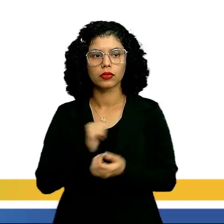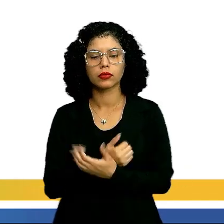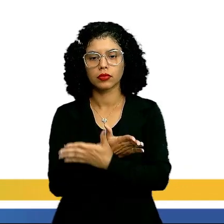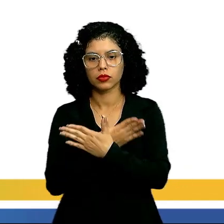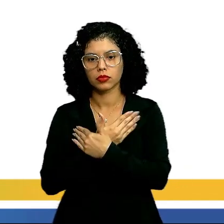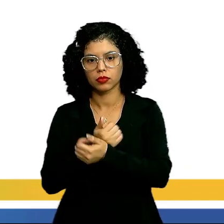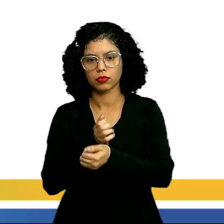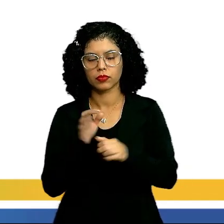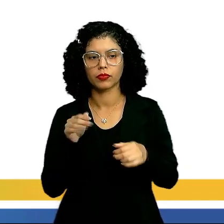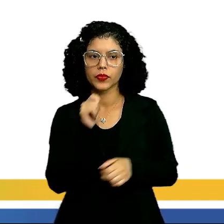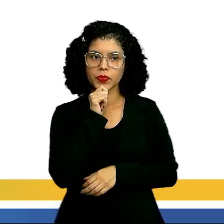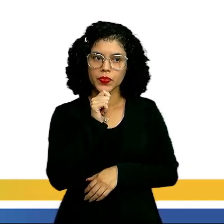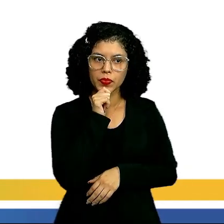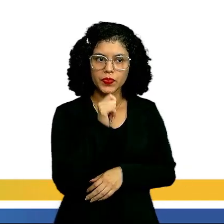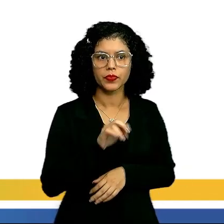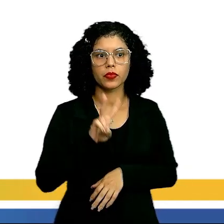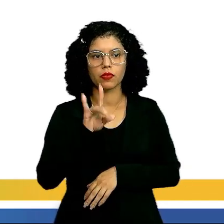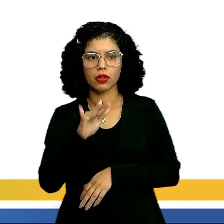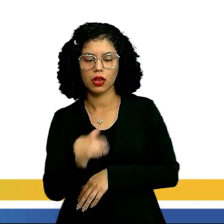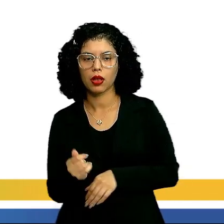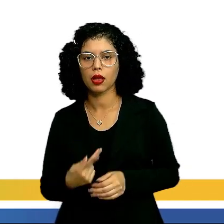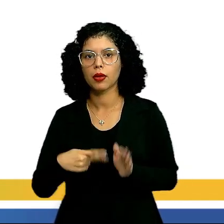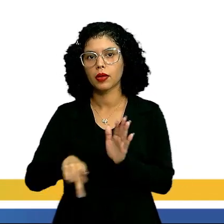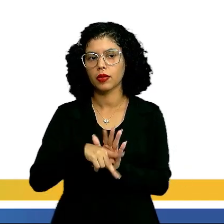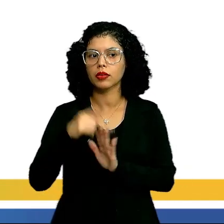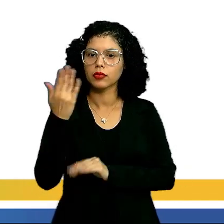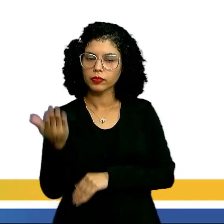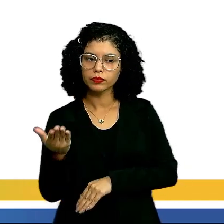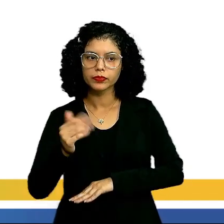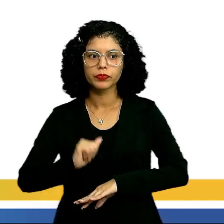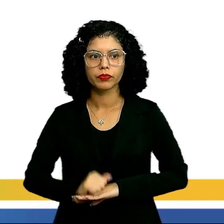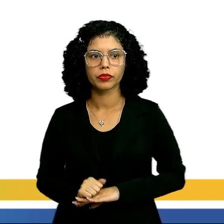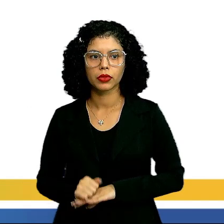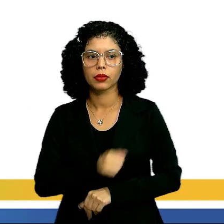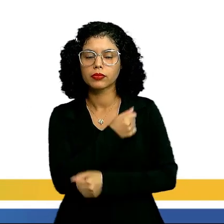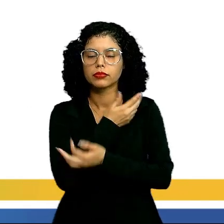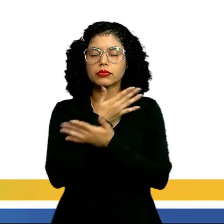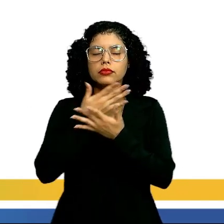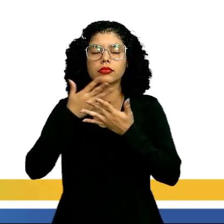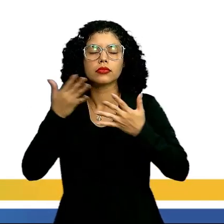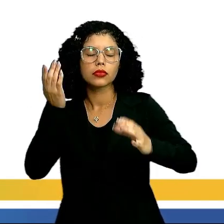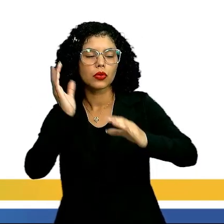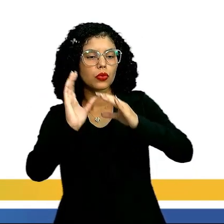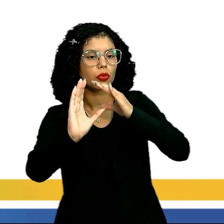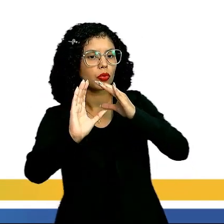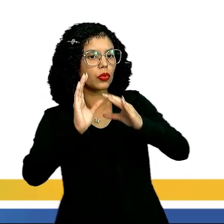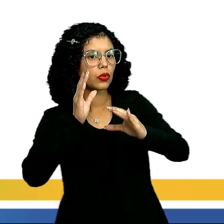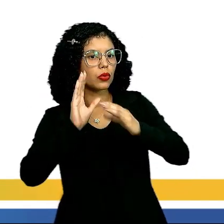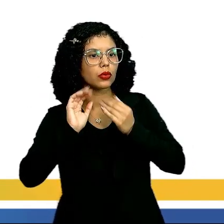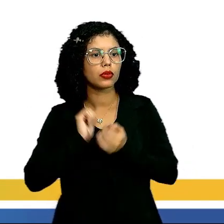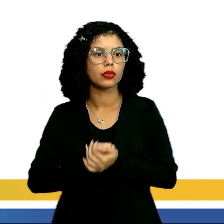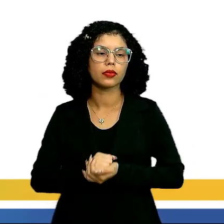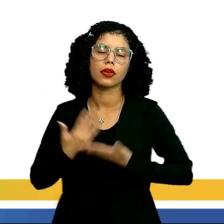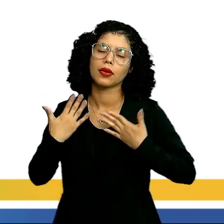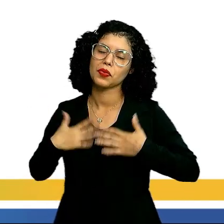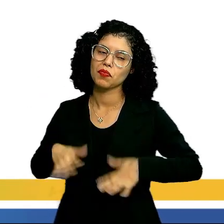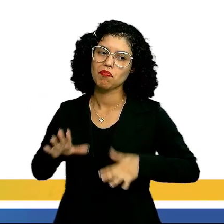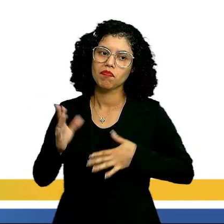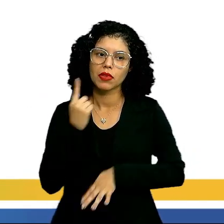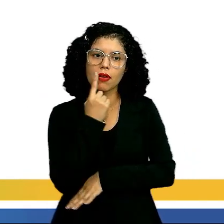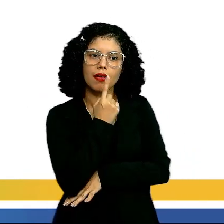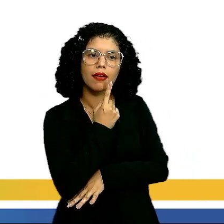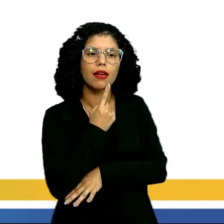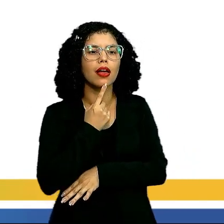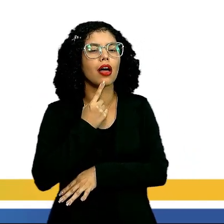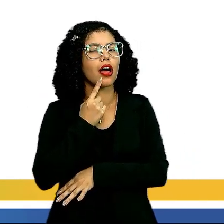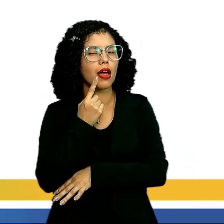dos anjos, orvalheia por ti. O expirar do teu canto lamentoso